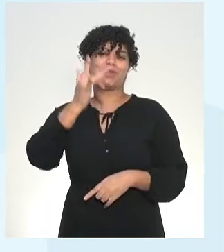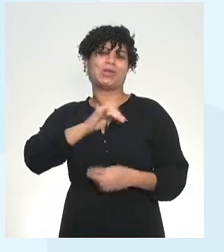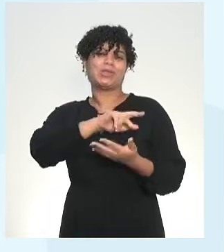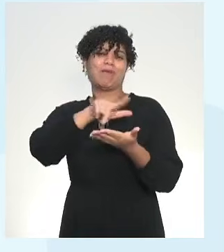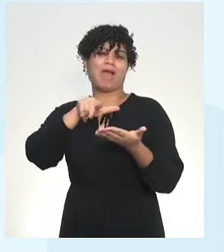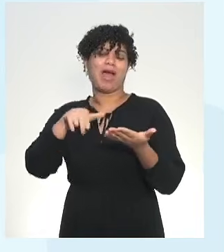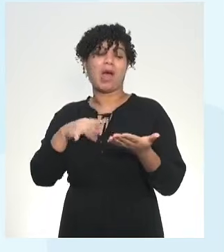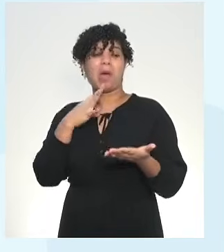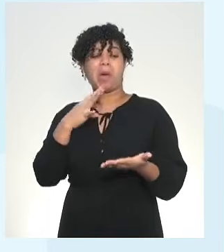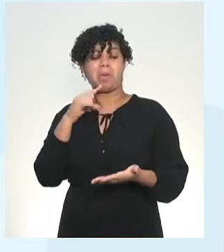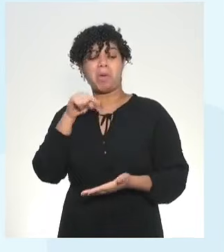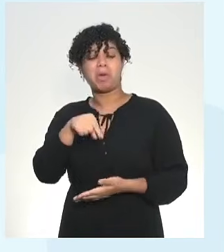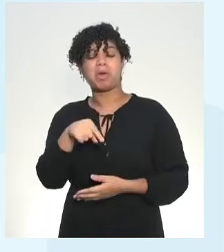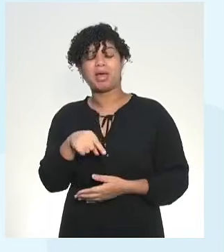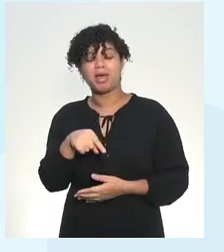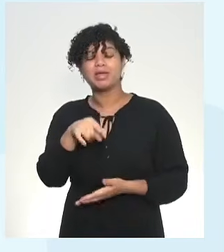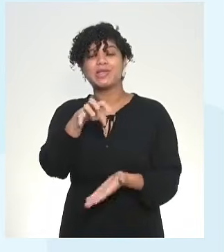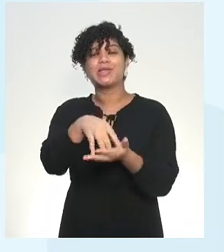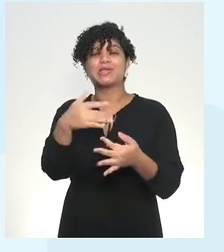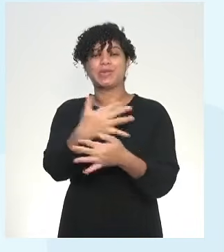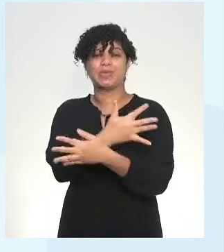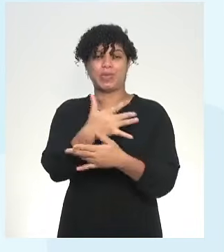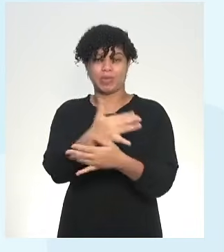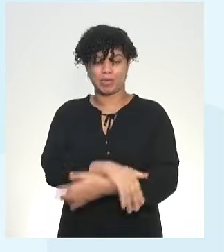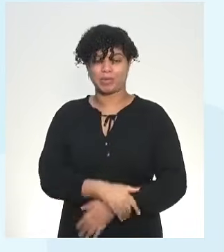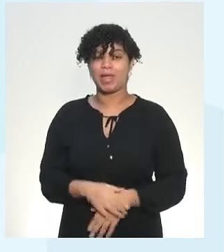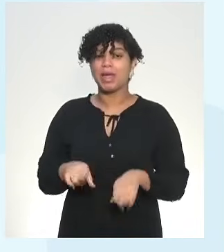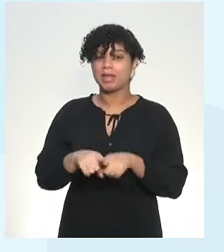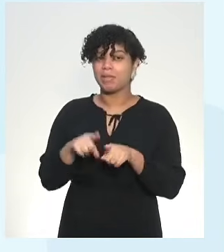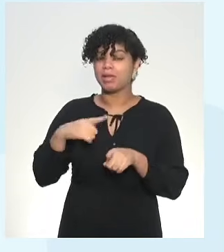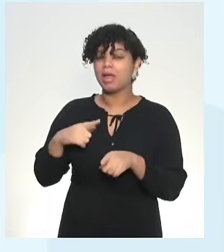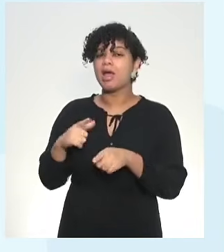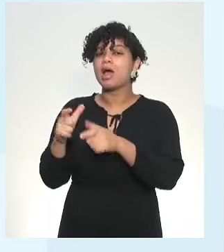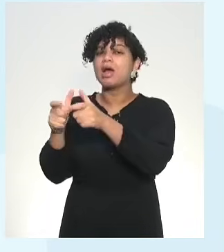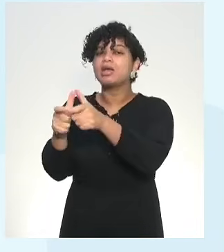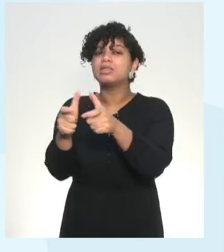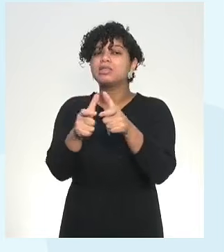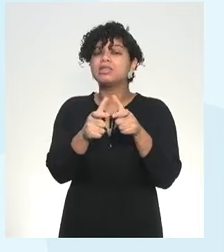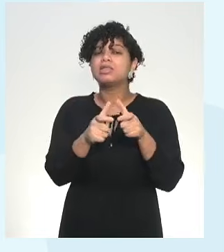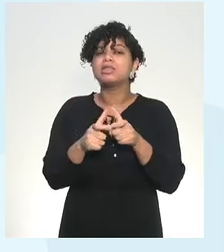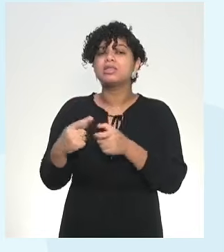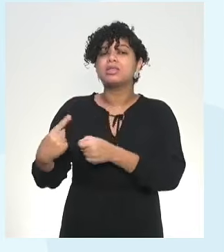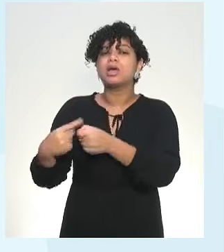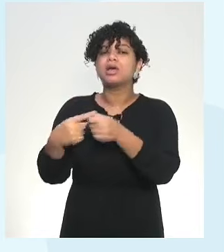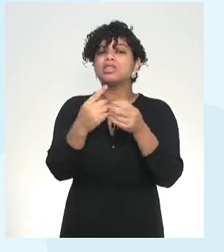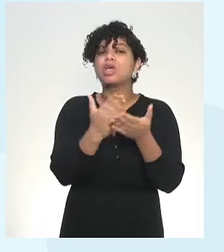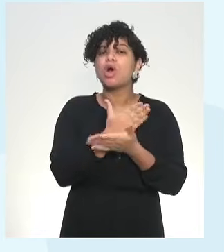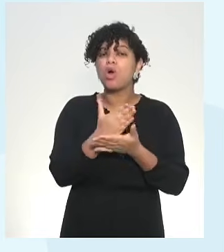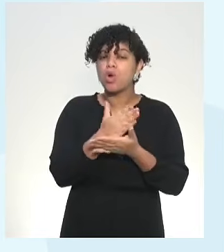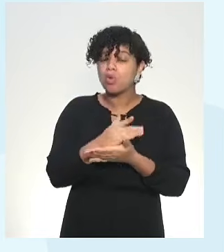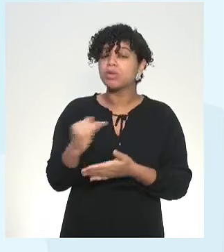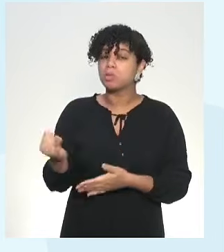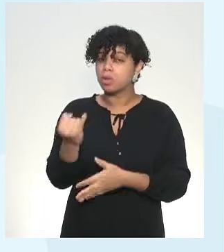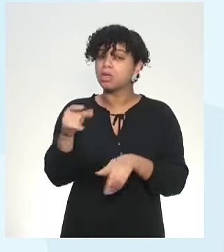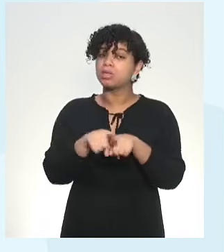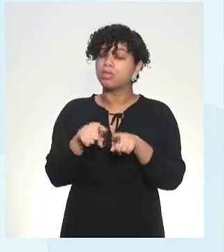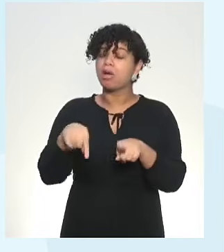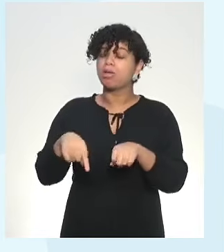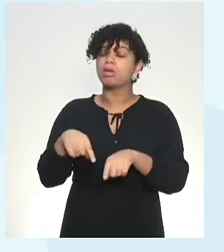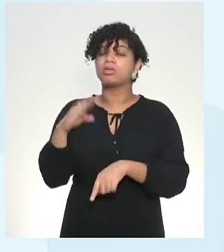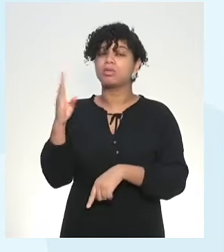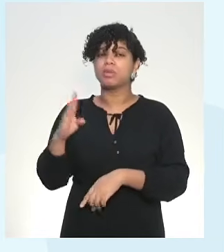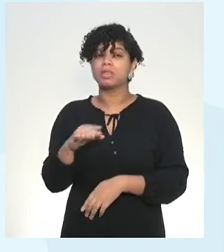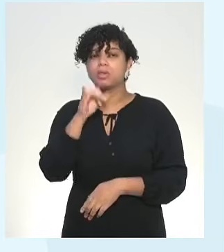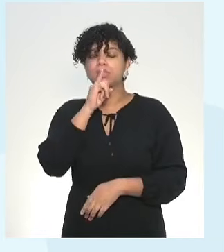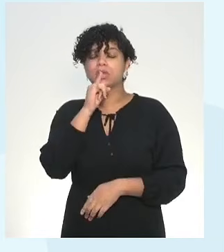aí as metrópoles nacionais, tá certo? Que aí seria Brasília, Rio de Janeiro, que são aí, né, que